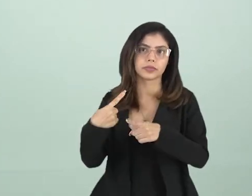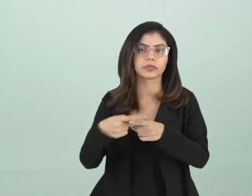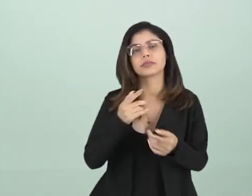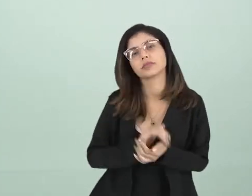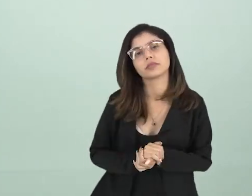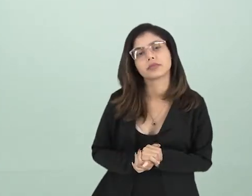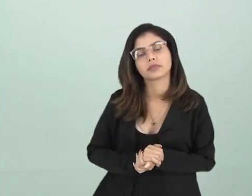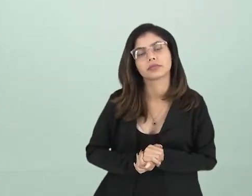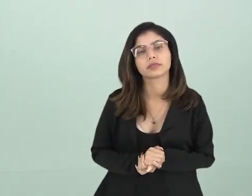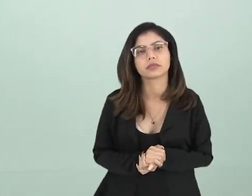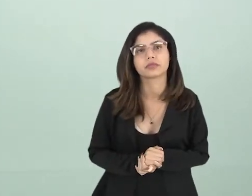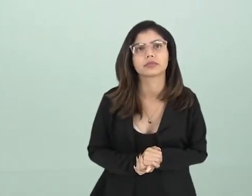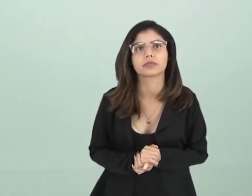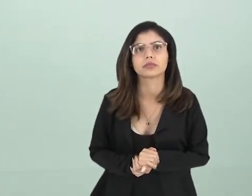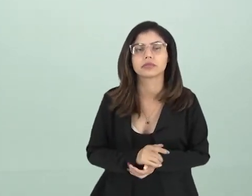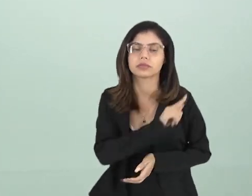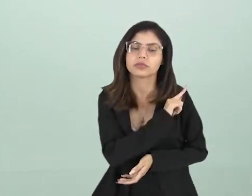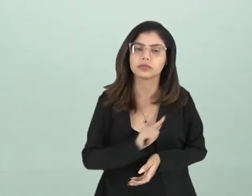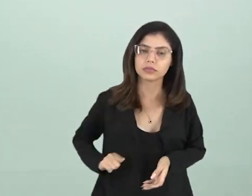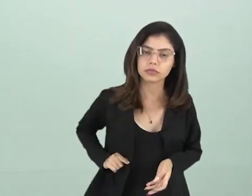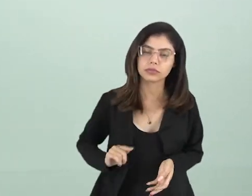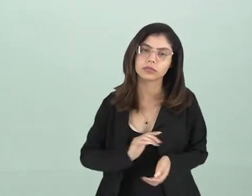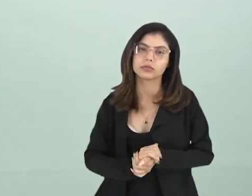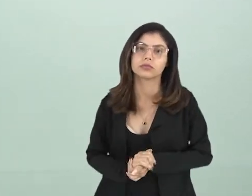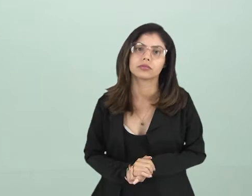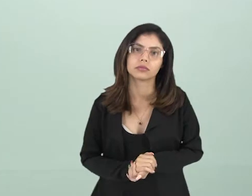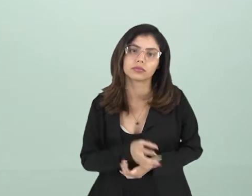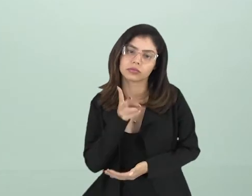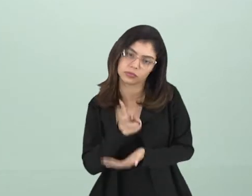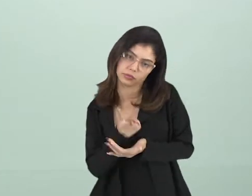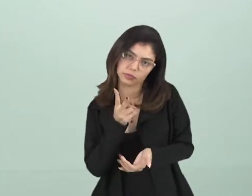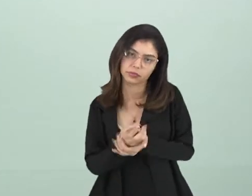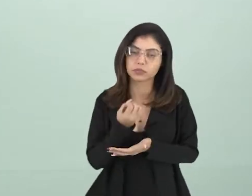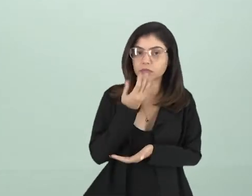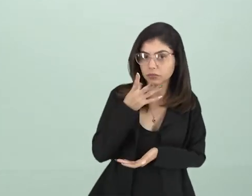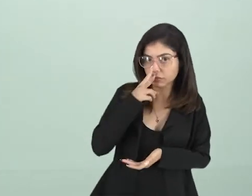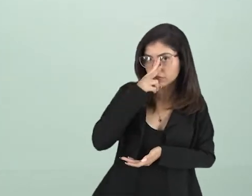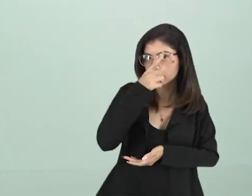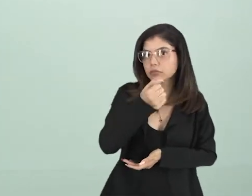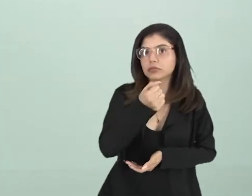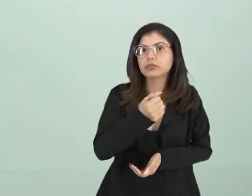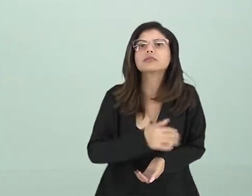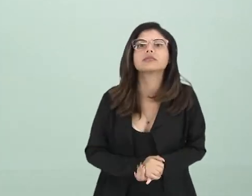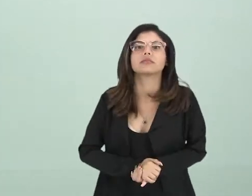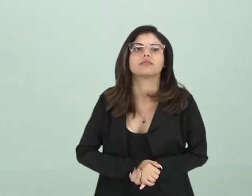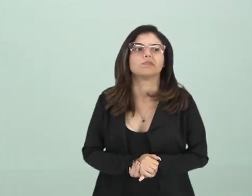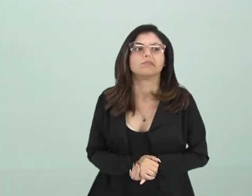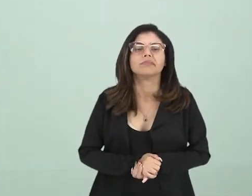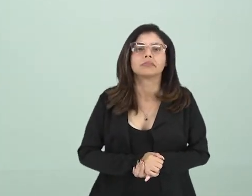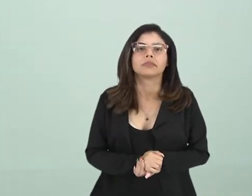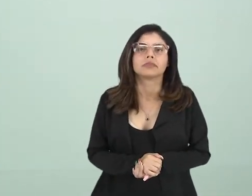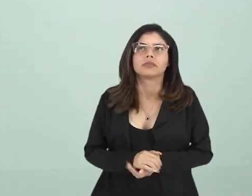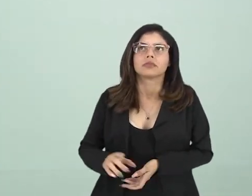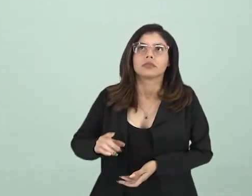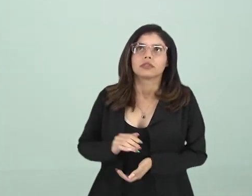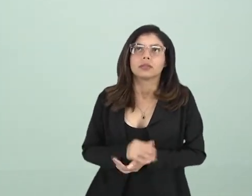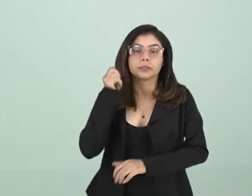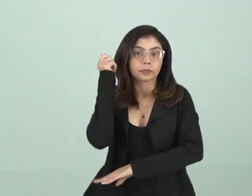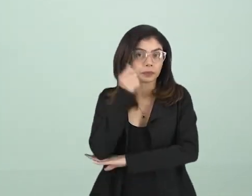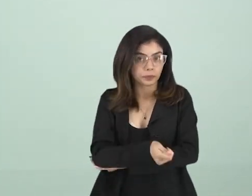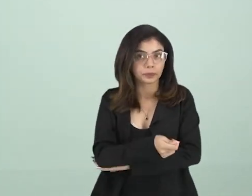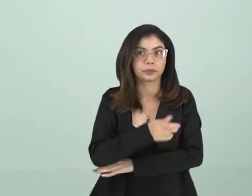dessa questão do seu governo, que ao mesmo tempo que era bem forte aí com relação a